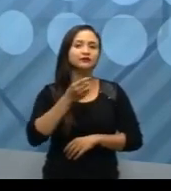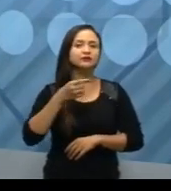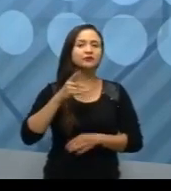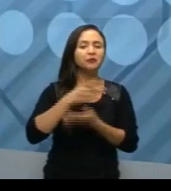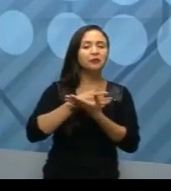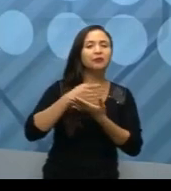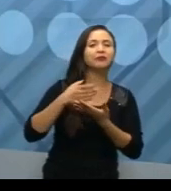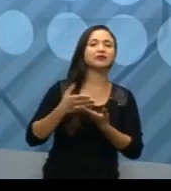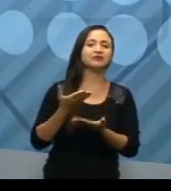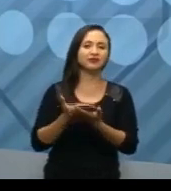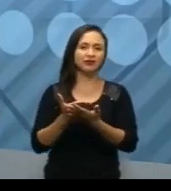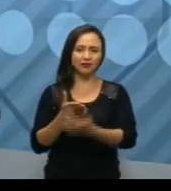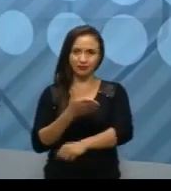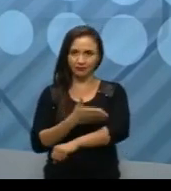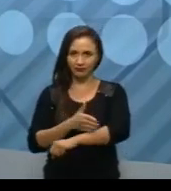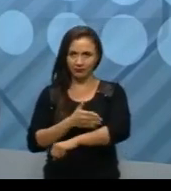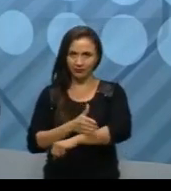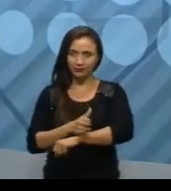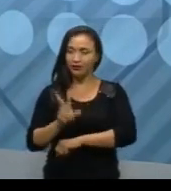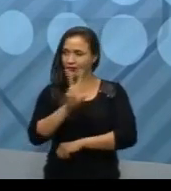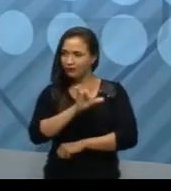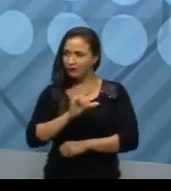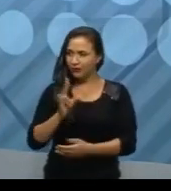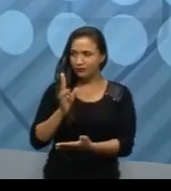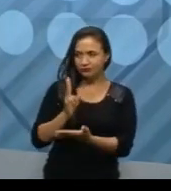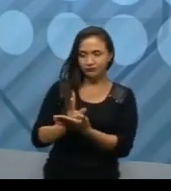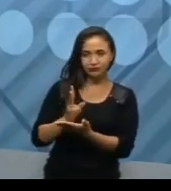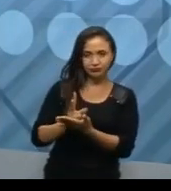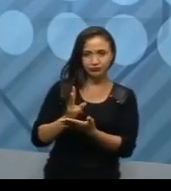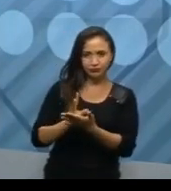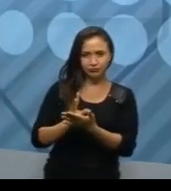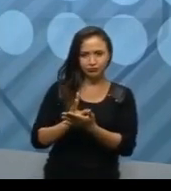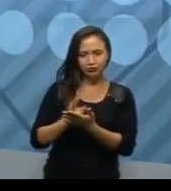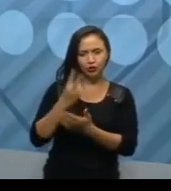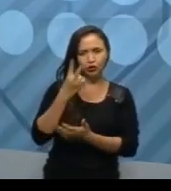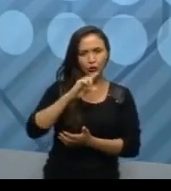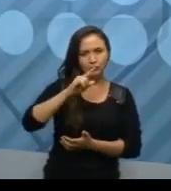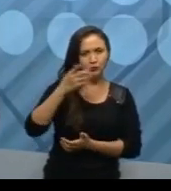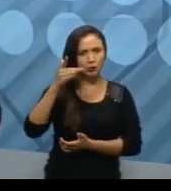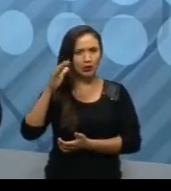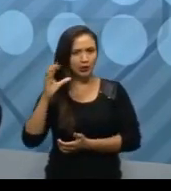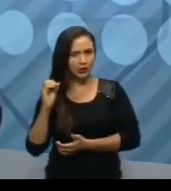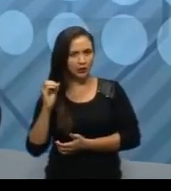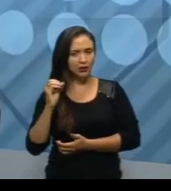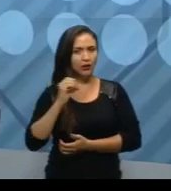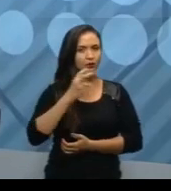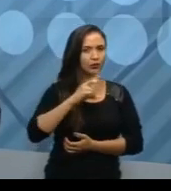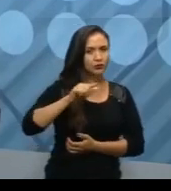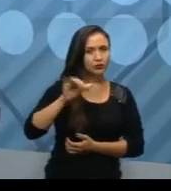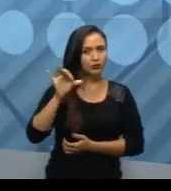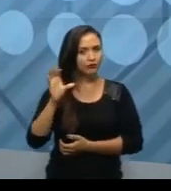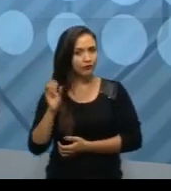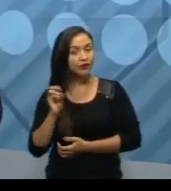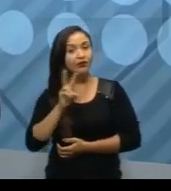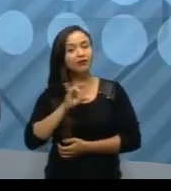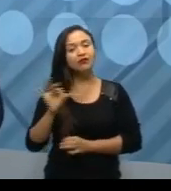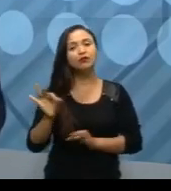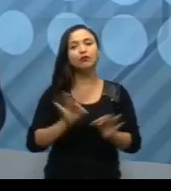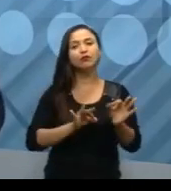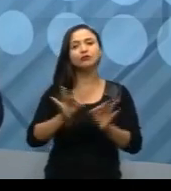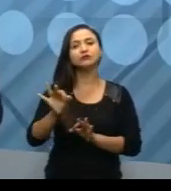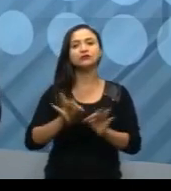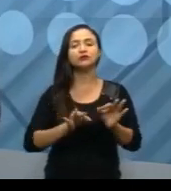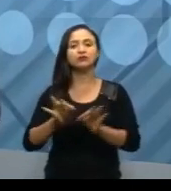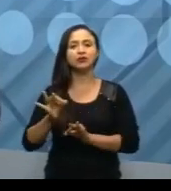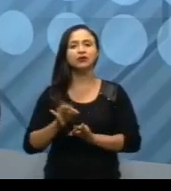tá? Então, a gente vai pegar aquela mesma obra de 2,40 por 2,90 e a gente vai fazer um orçamento